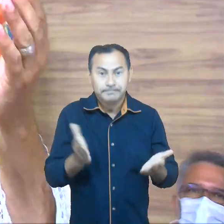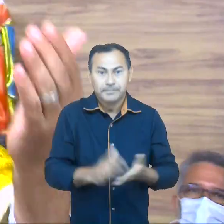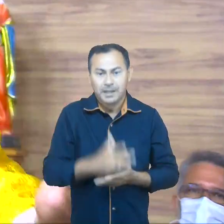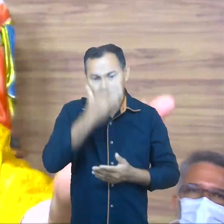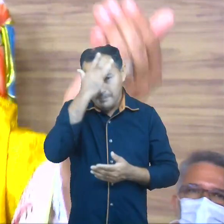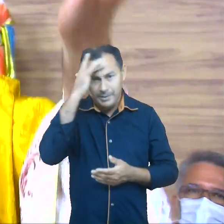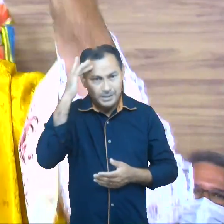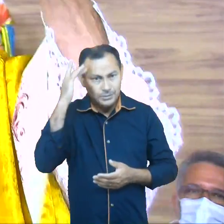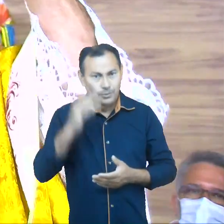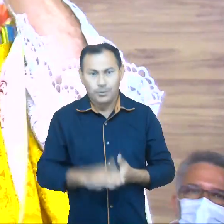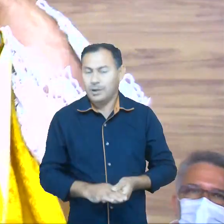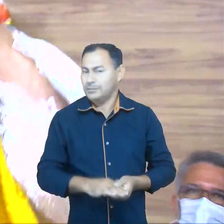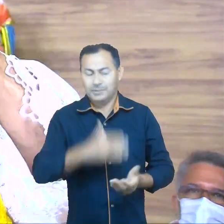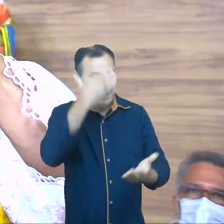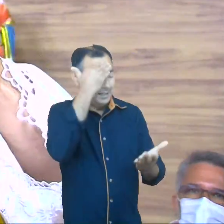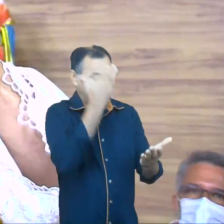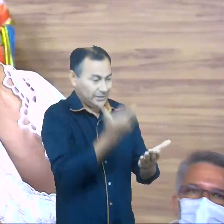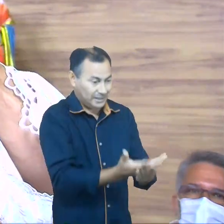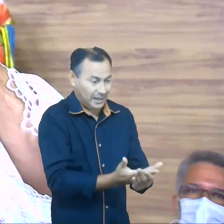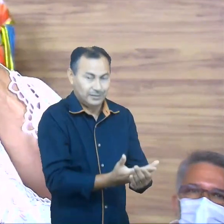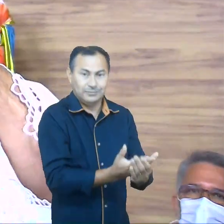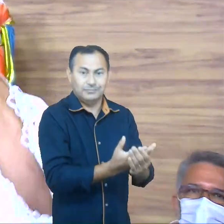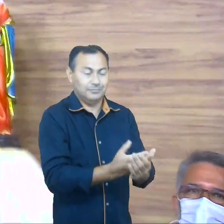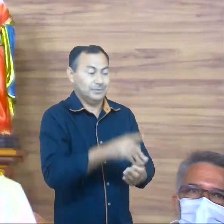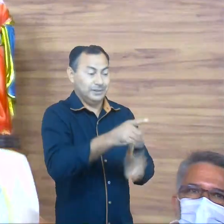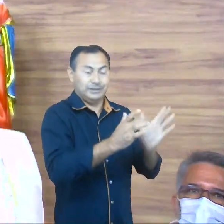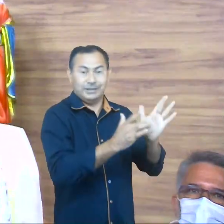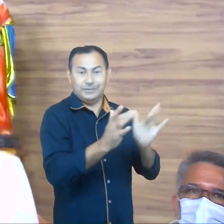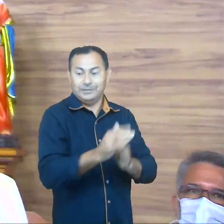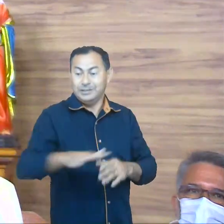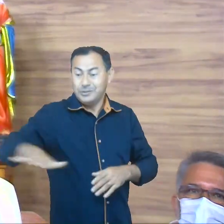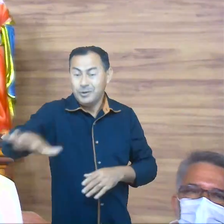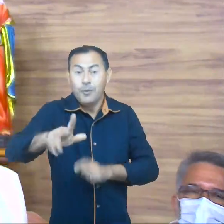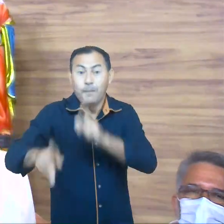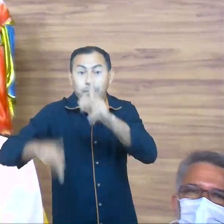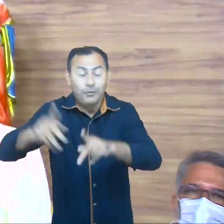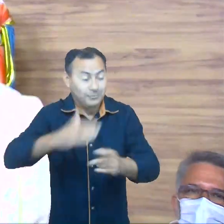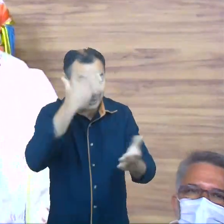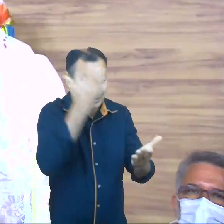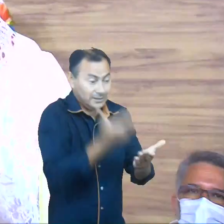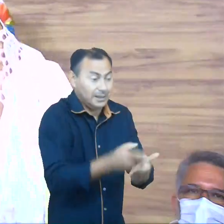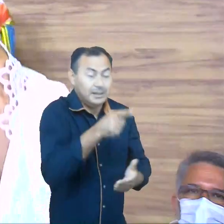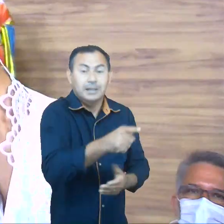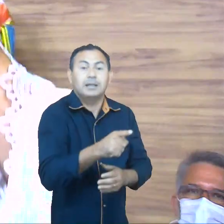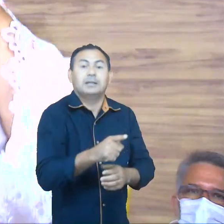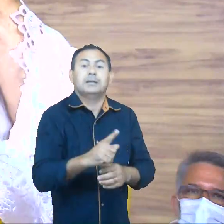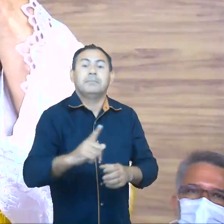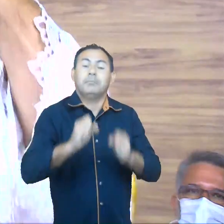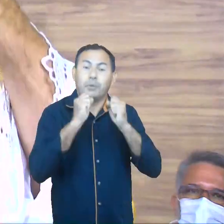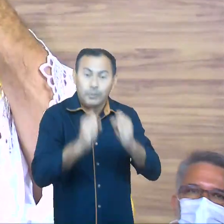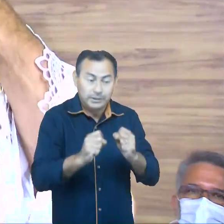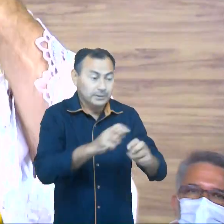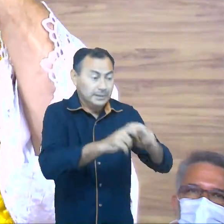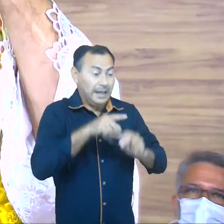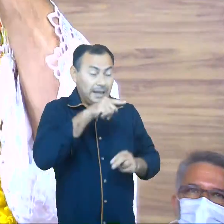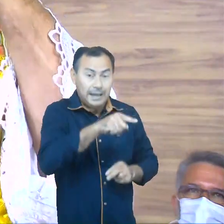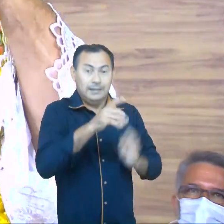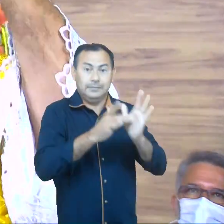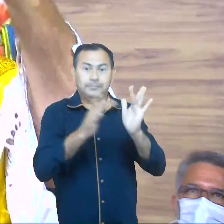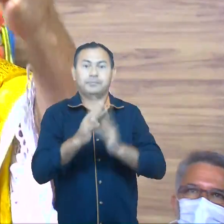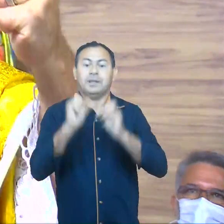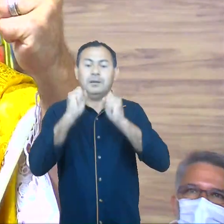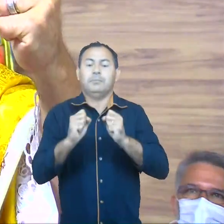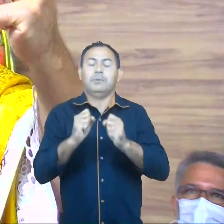pessoas não depositaram nele uma fé de que ele podia, através dele,